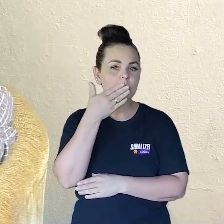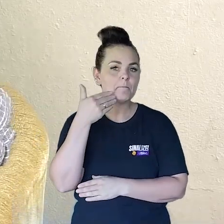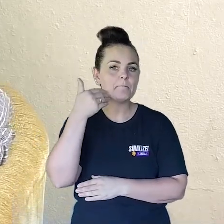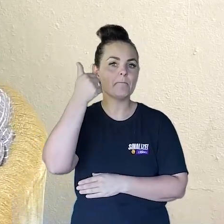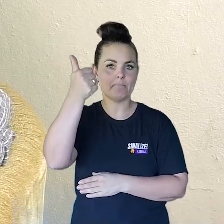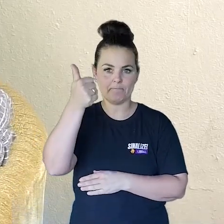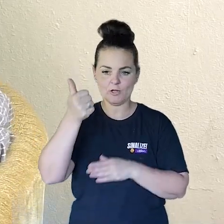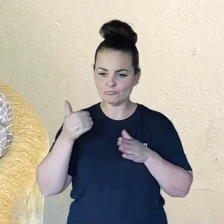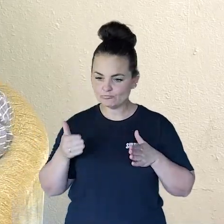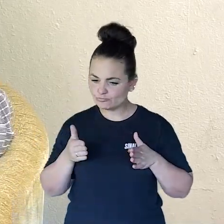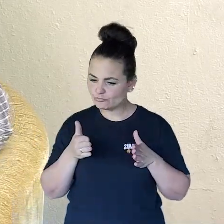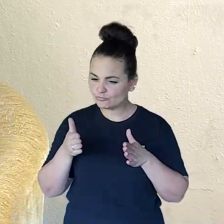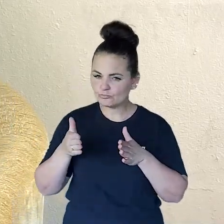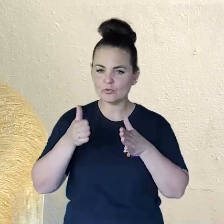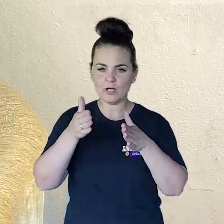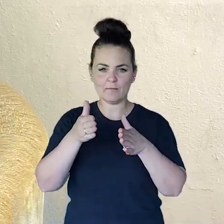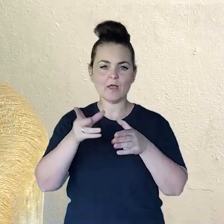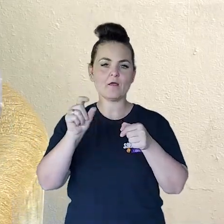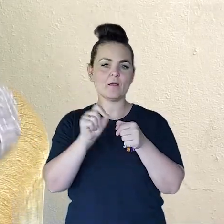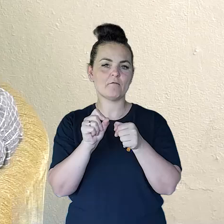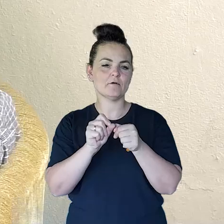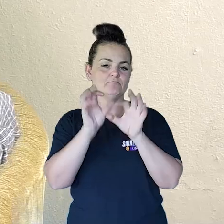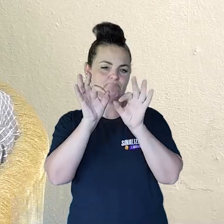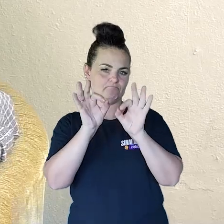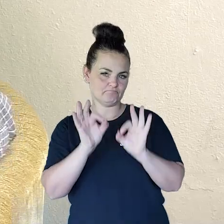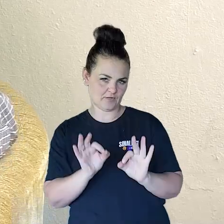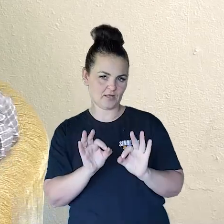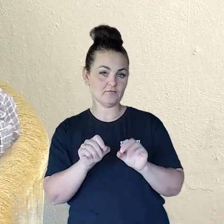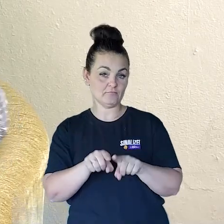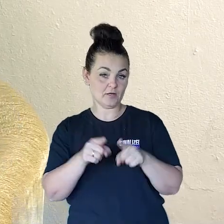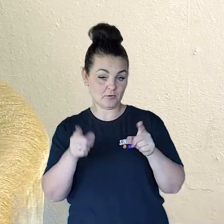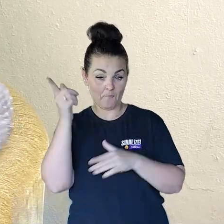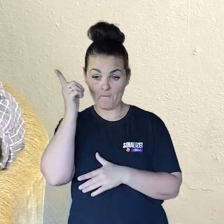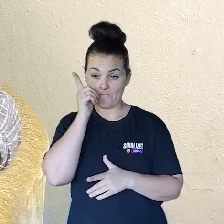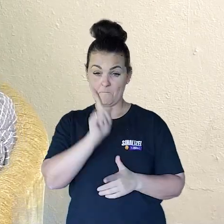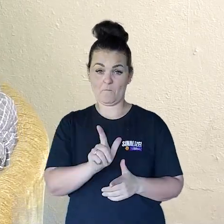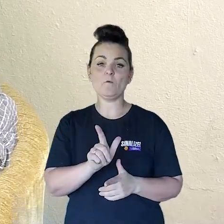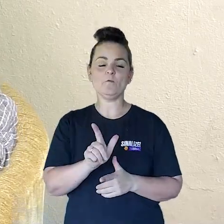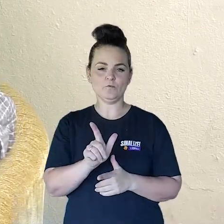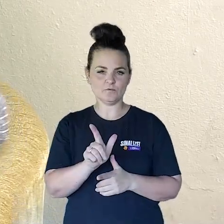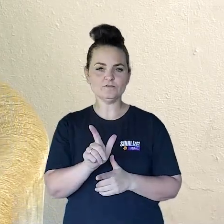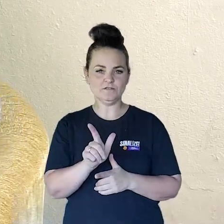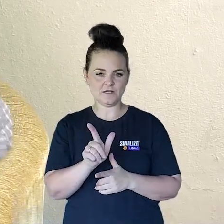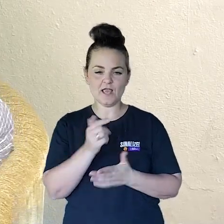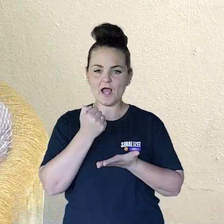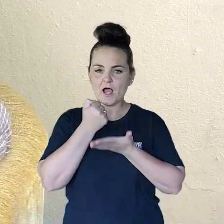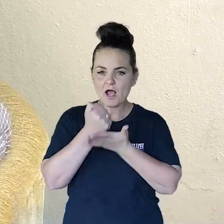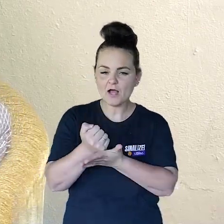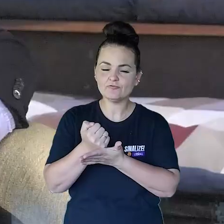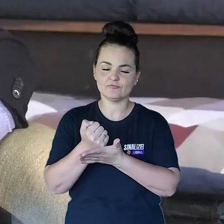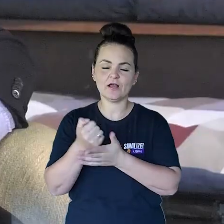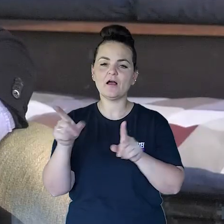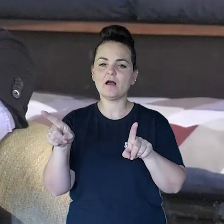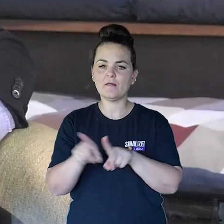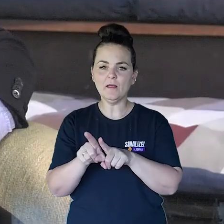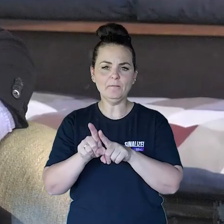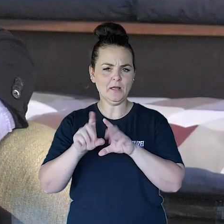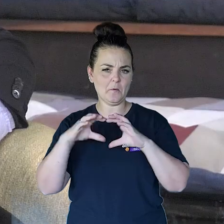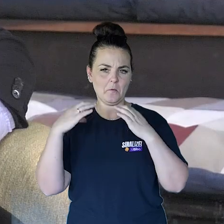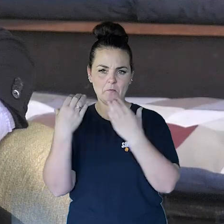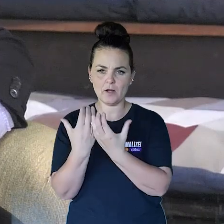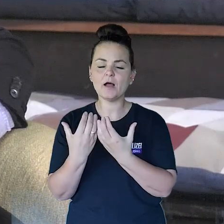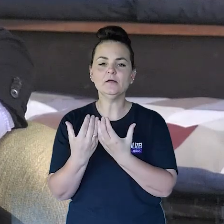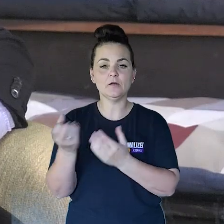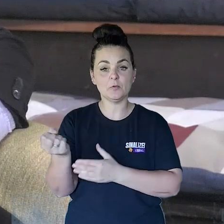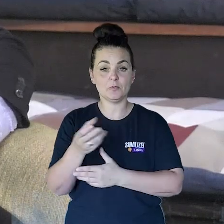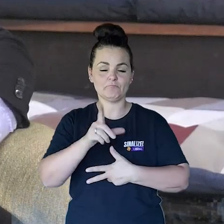eu acredito que este ganho é algo que vai ser significante para a nova legislatura. Vereador, agora